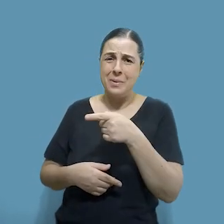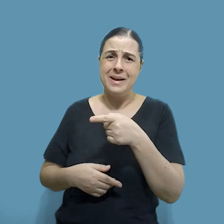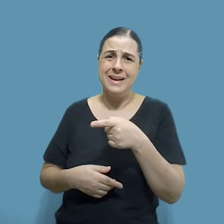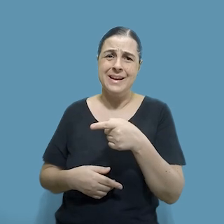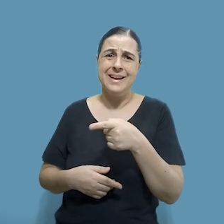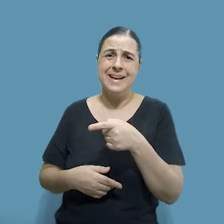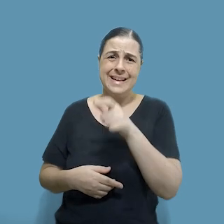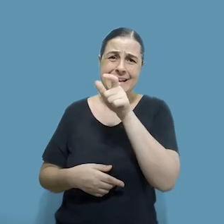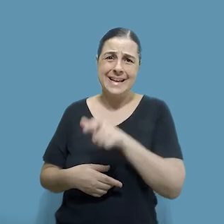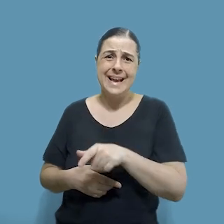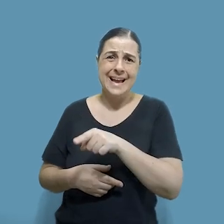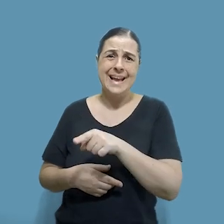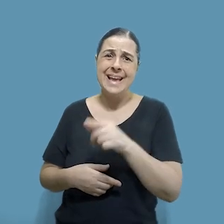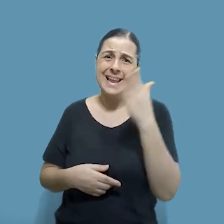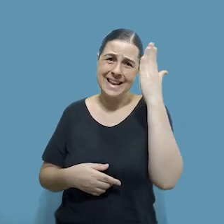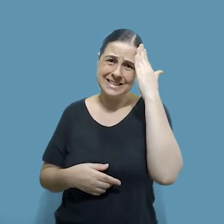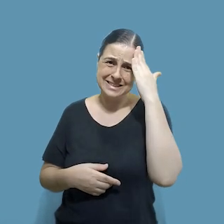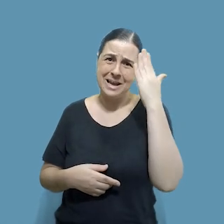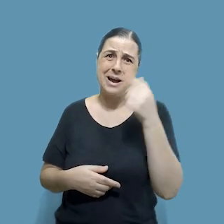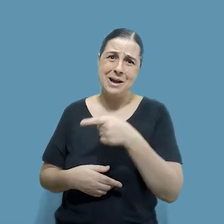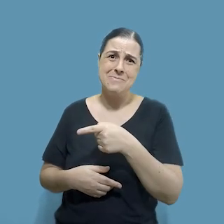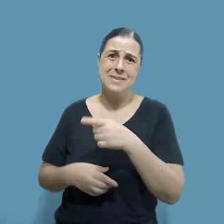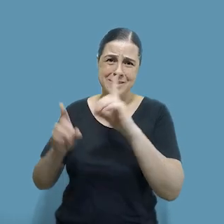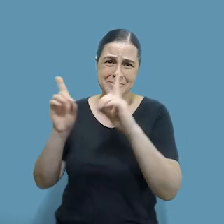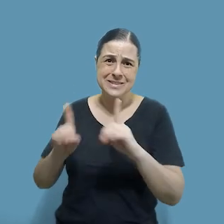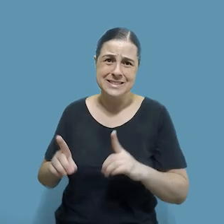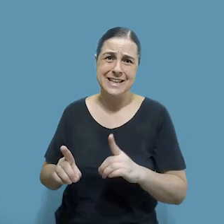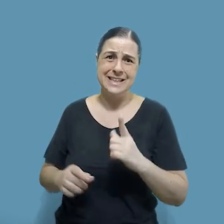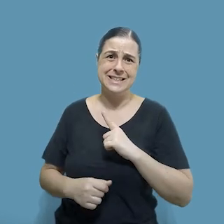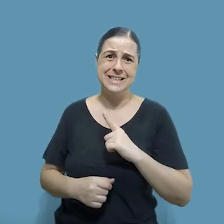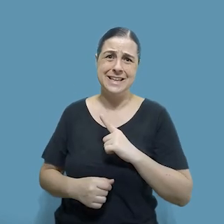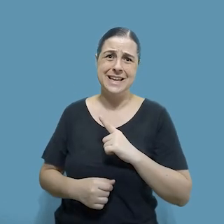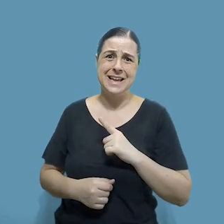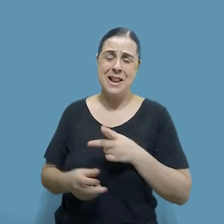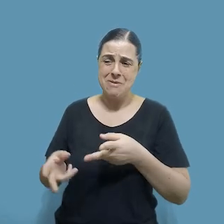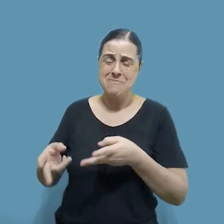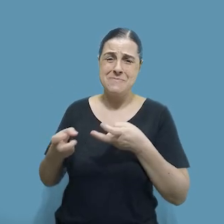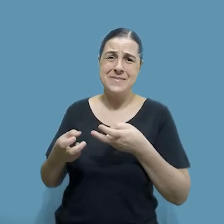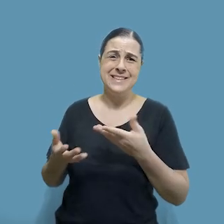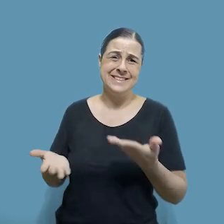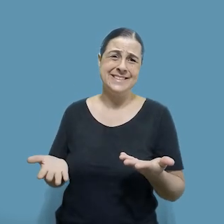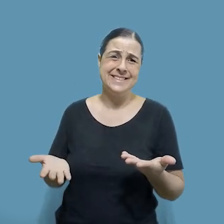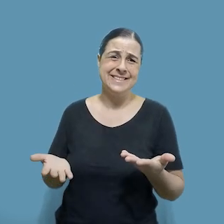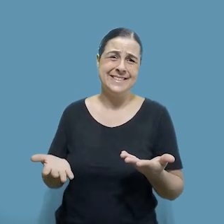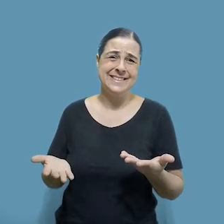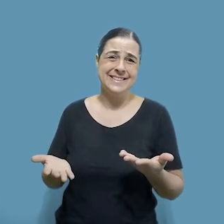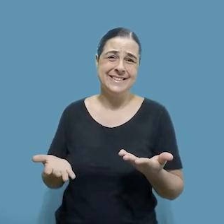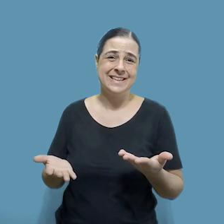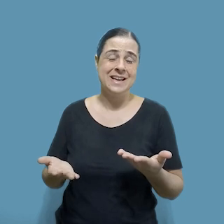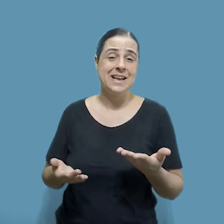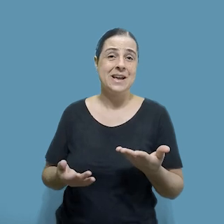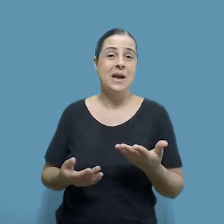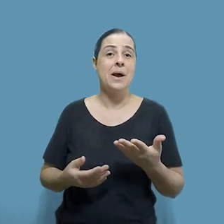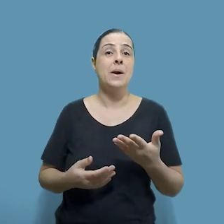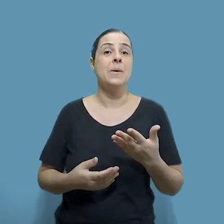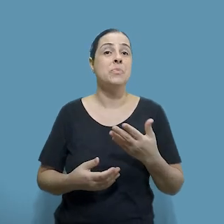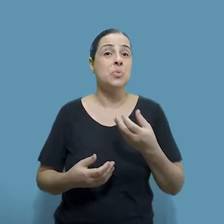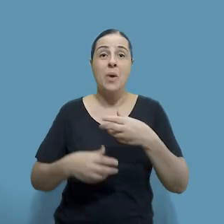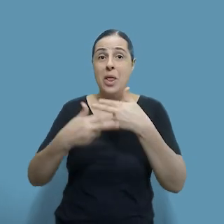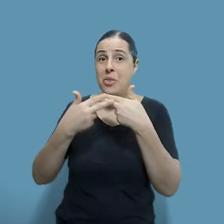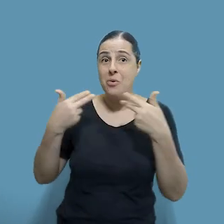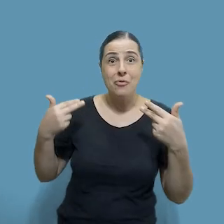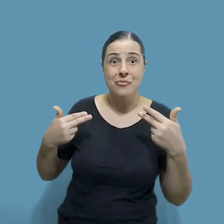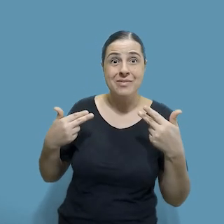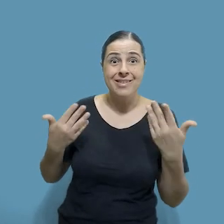para ela. Ela já entendeu, e já entendeu que naquele momento, naquela situação que ela está, ela pode